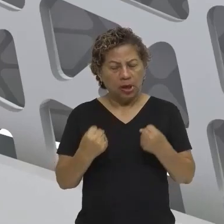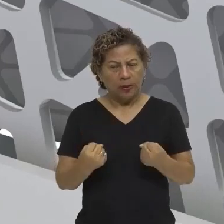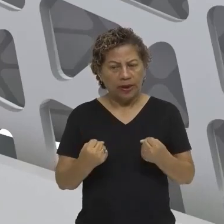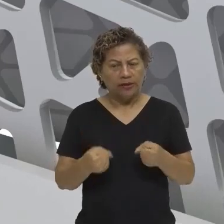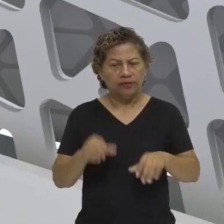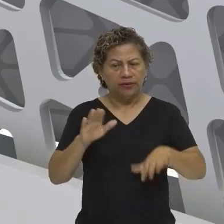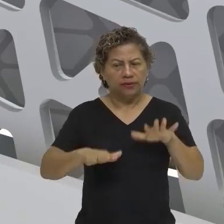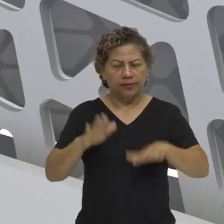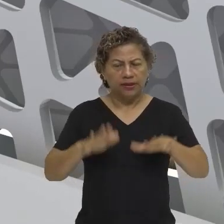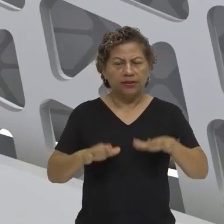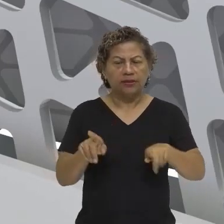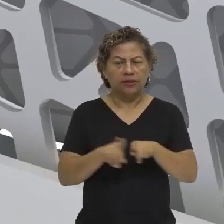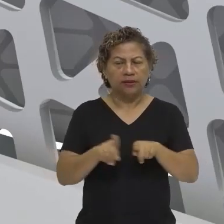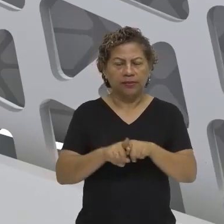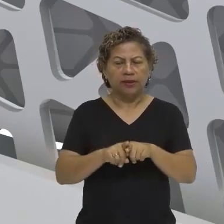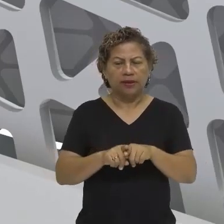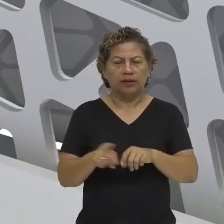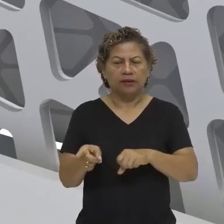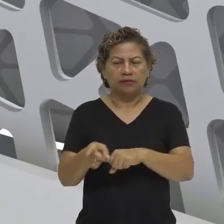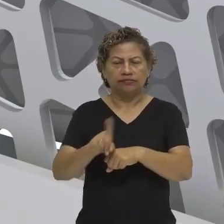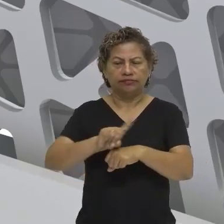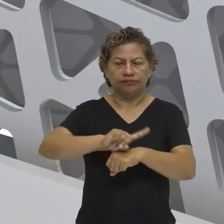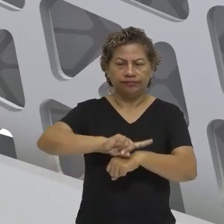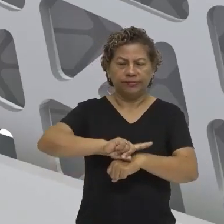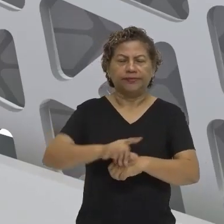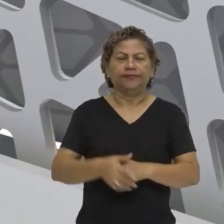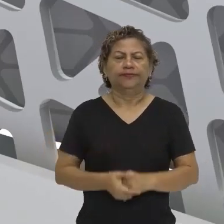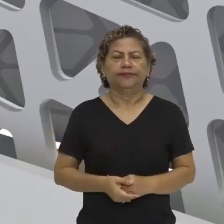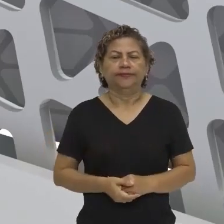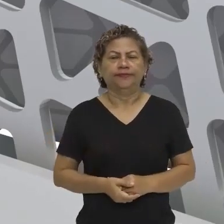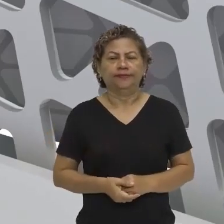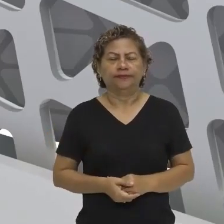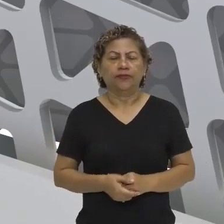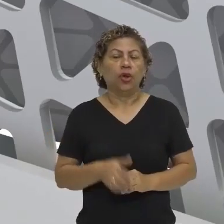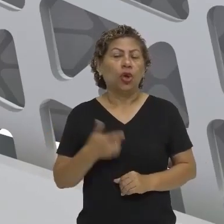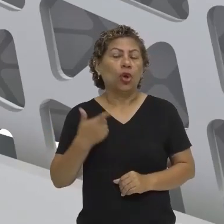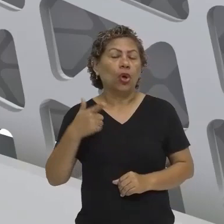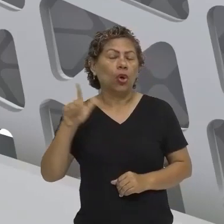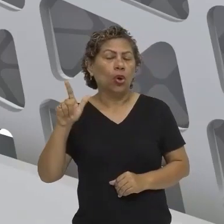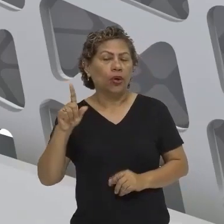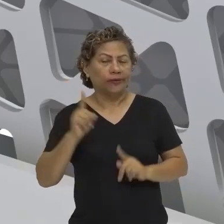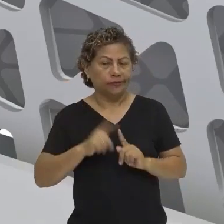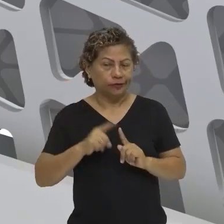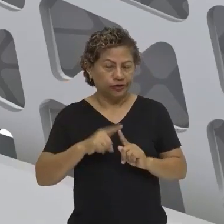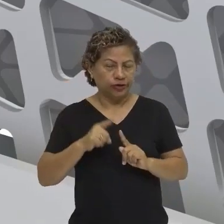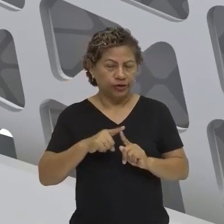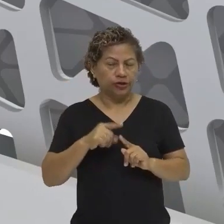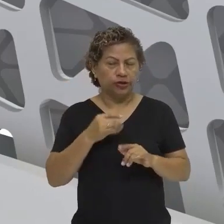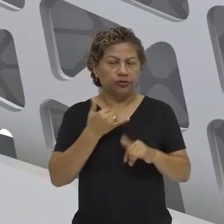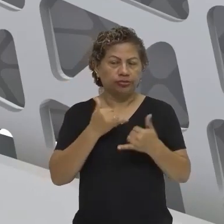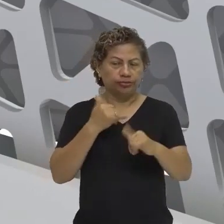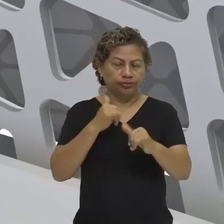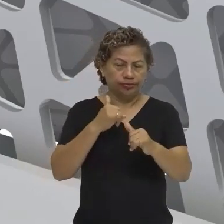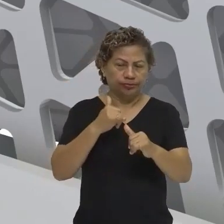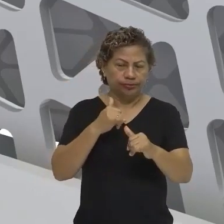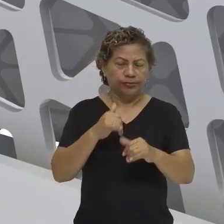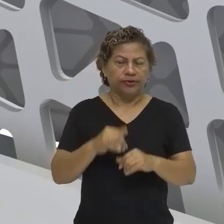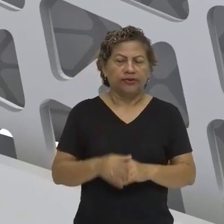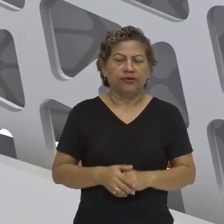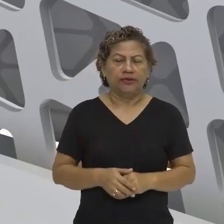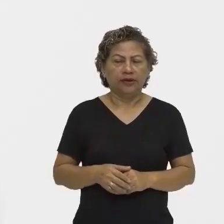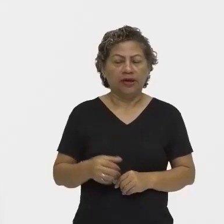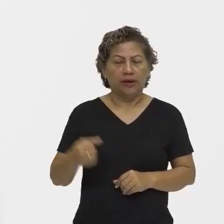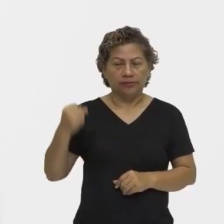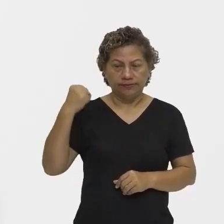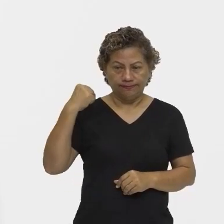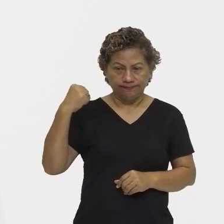da velocidade. Agora nós vamos falar da outra energia que compõe a energia mecânica, que é a energia